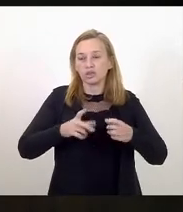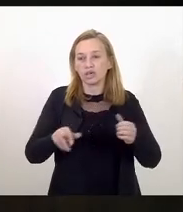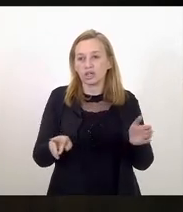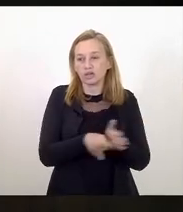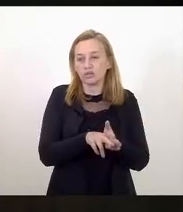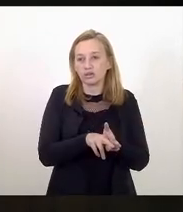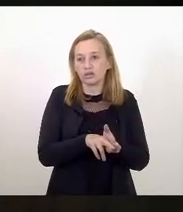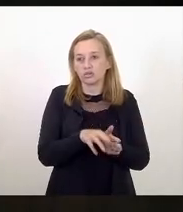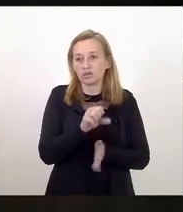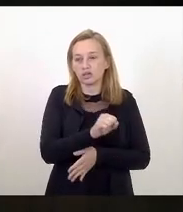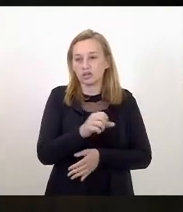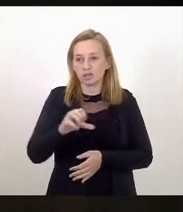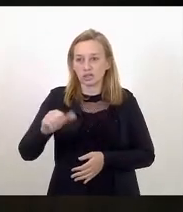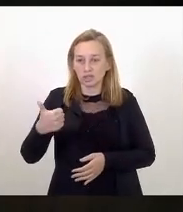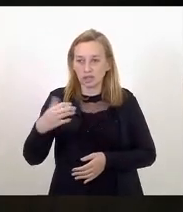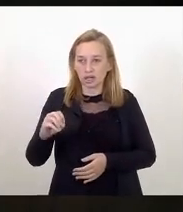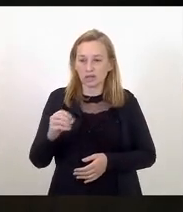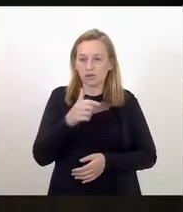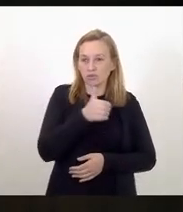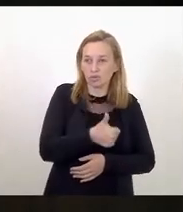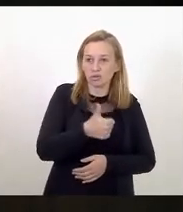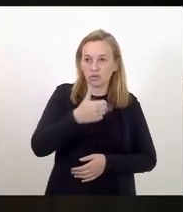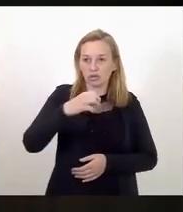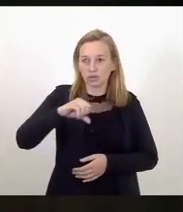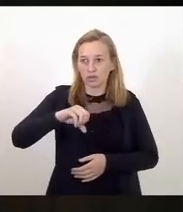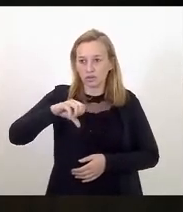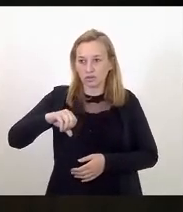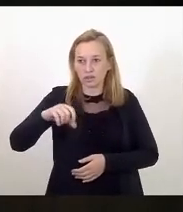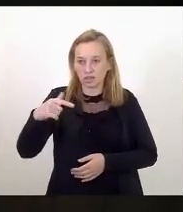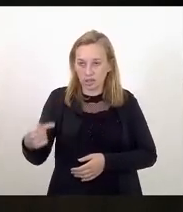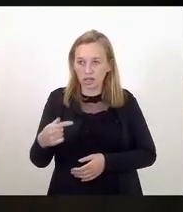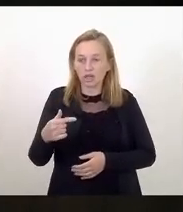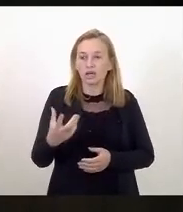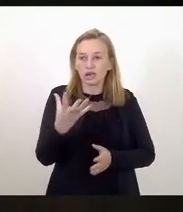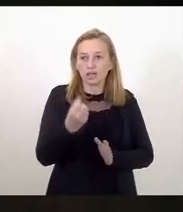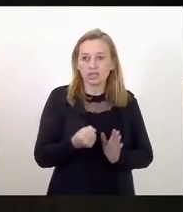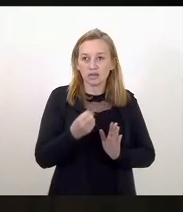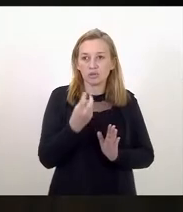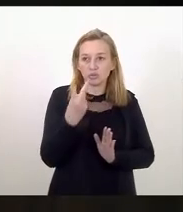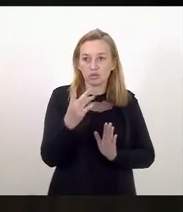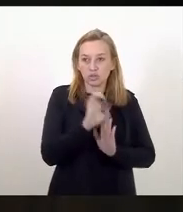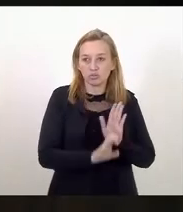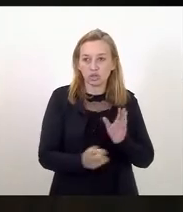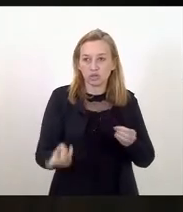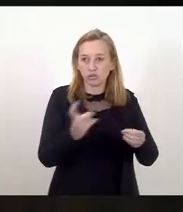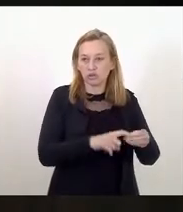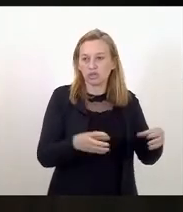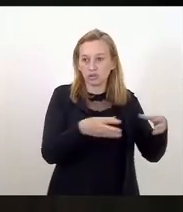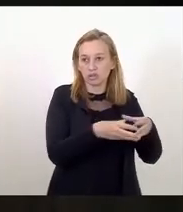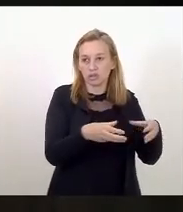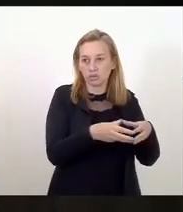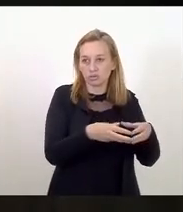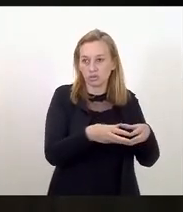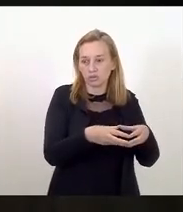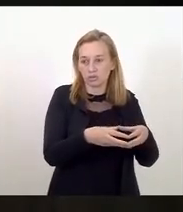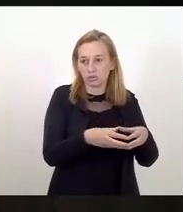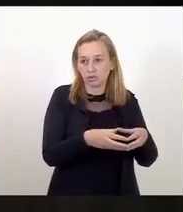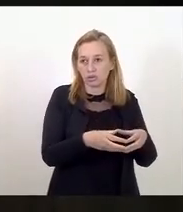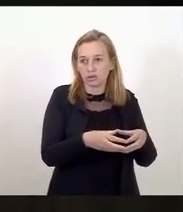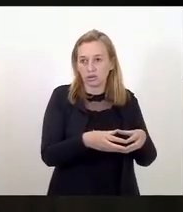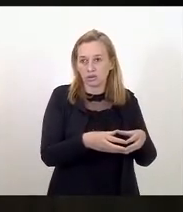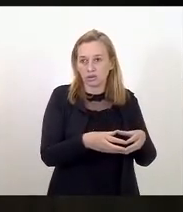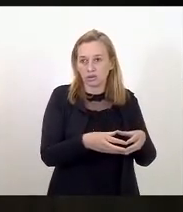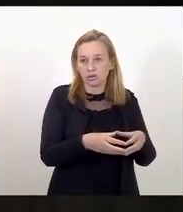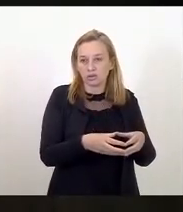810-1997. O projeto recebeu duas emendas e retorna à comissão para aparecer